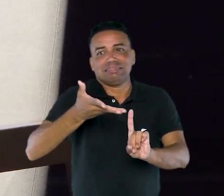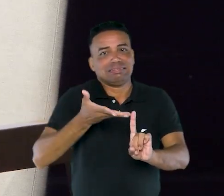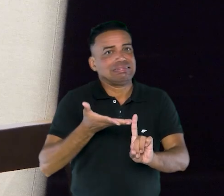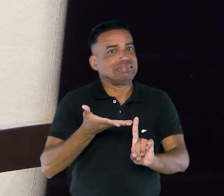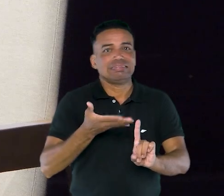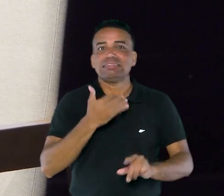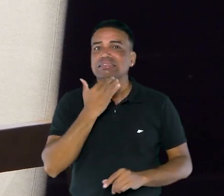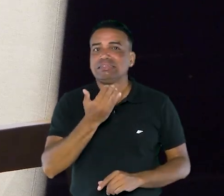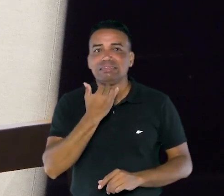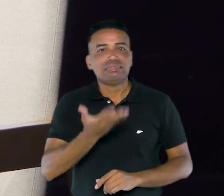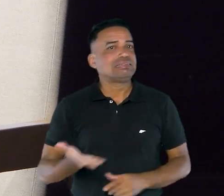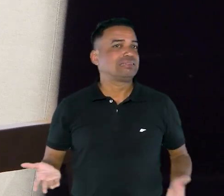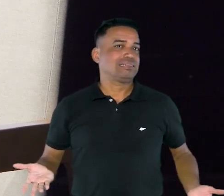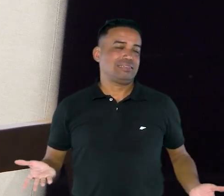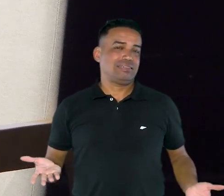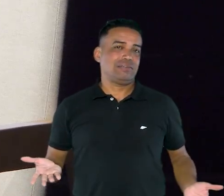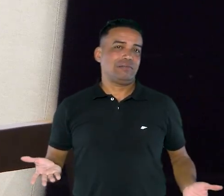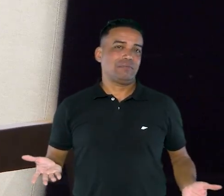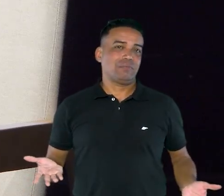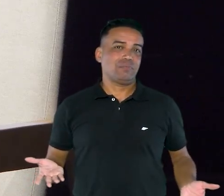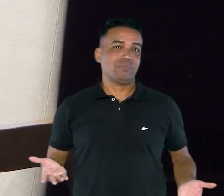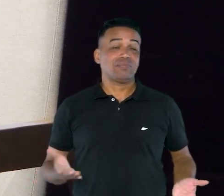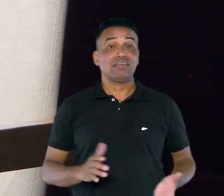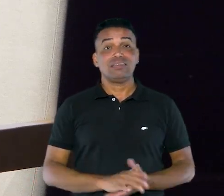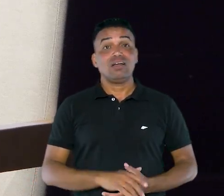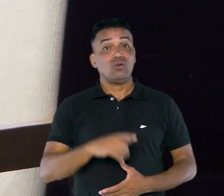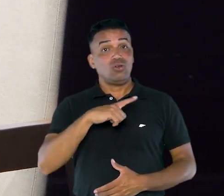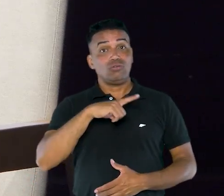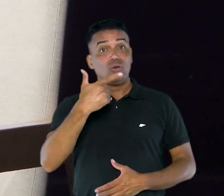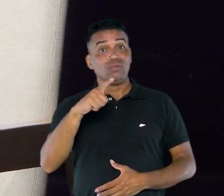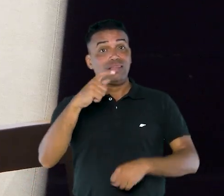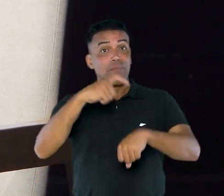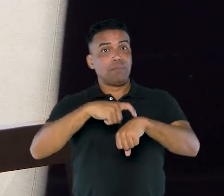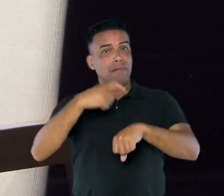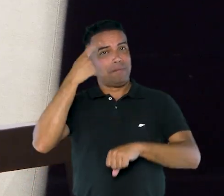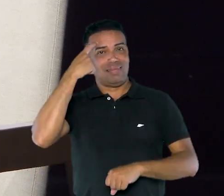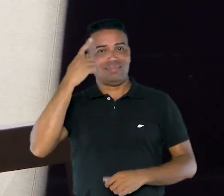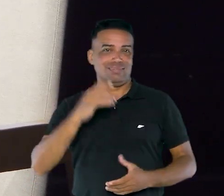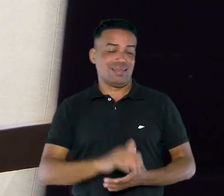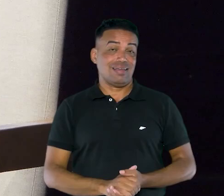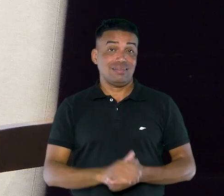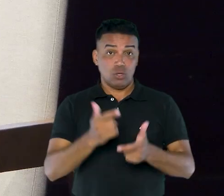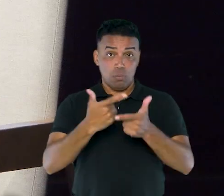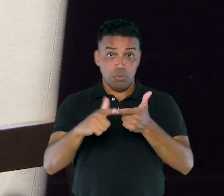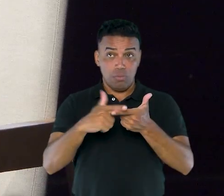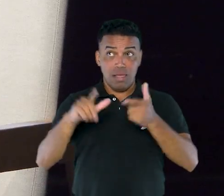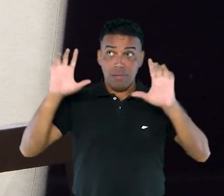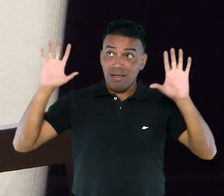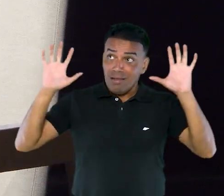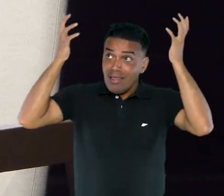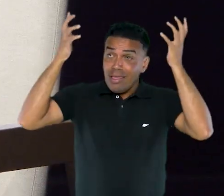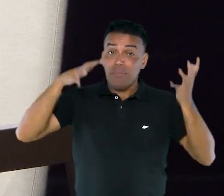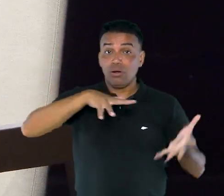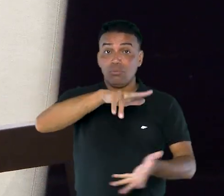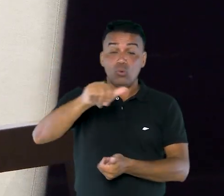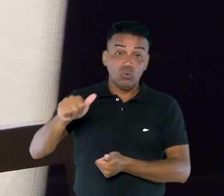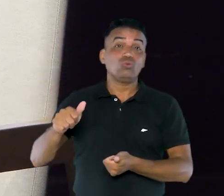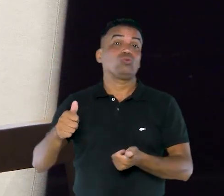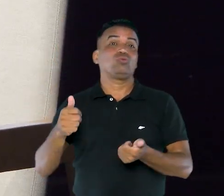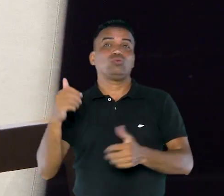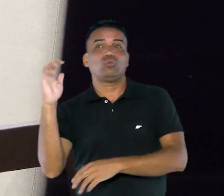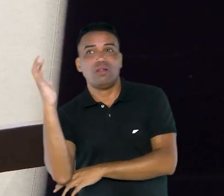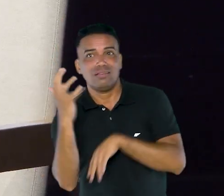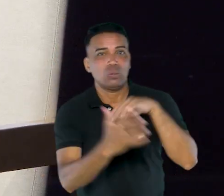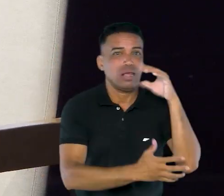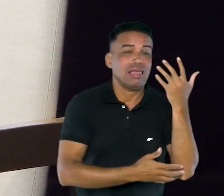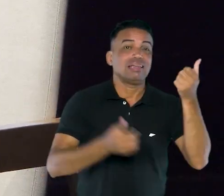não adianta, é tão precário mas ela não tem tempo para pensar. E o problema climático, a crise da